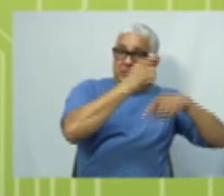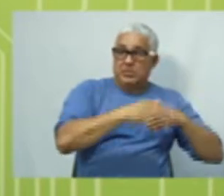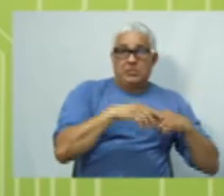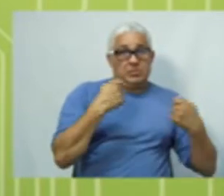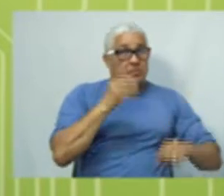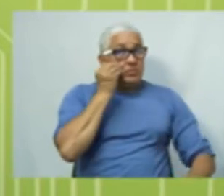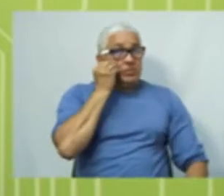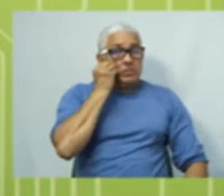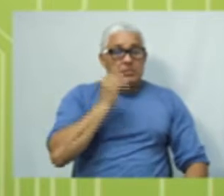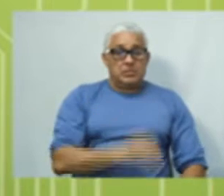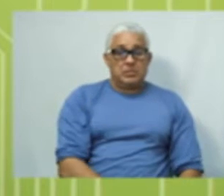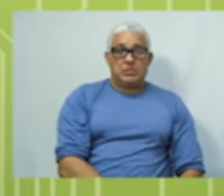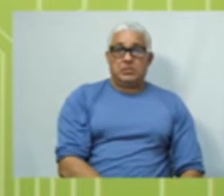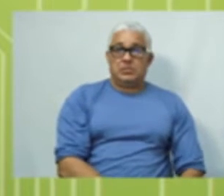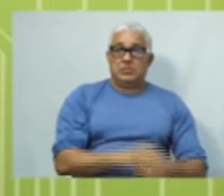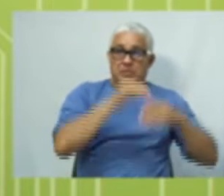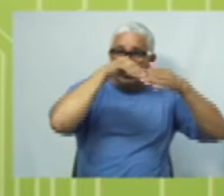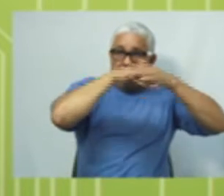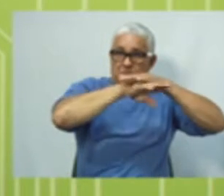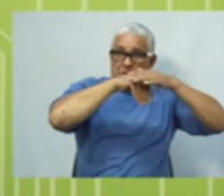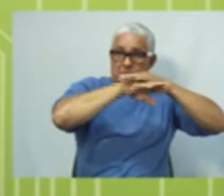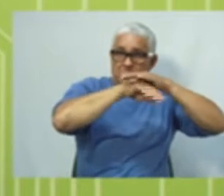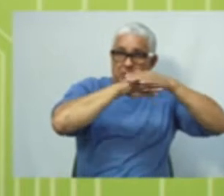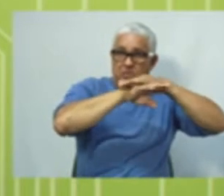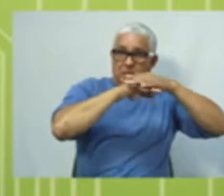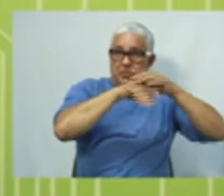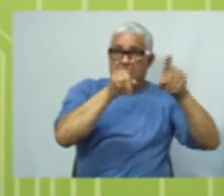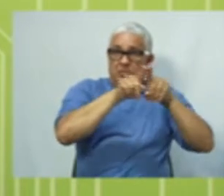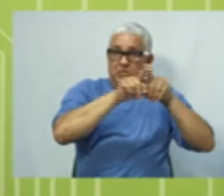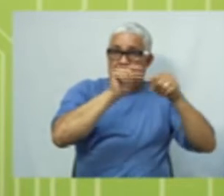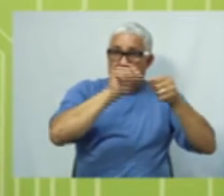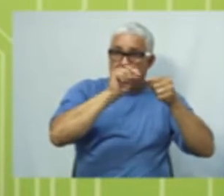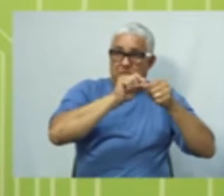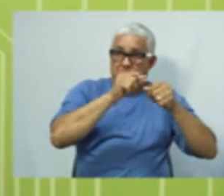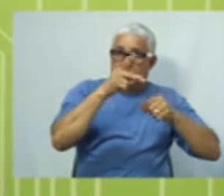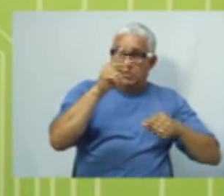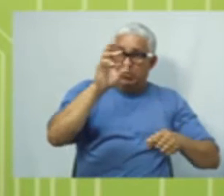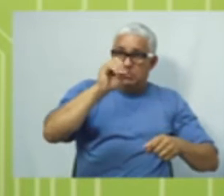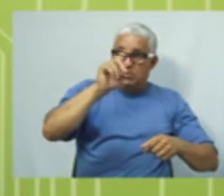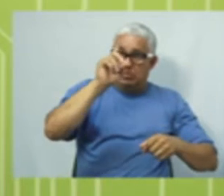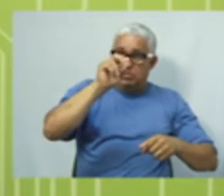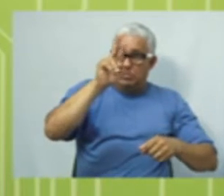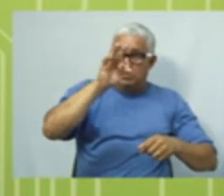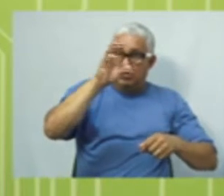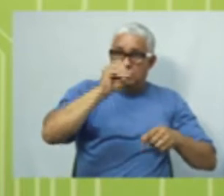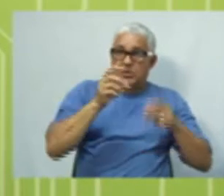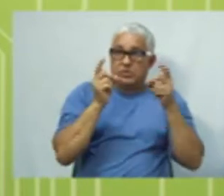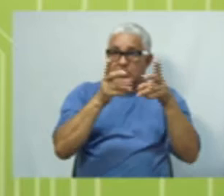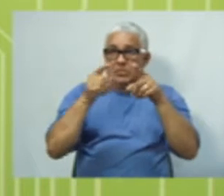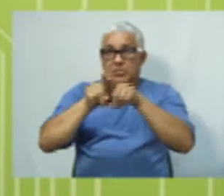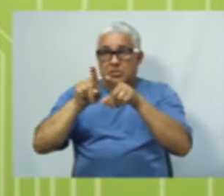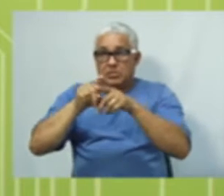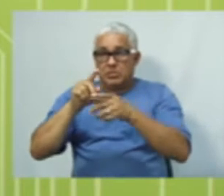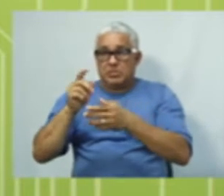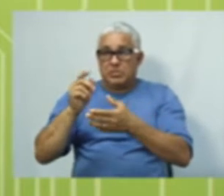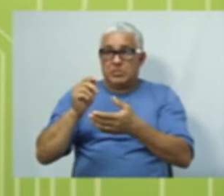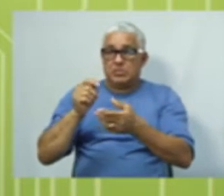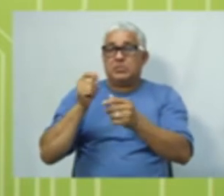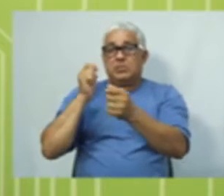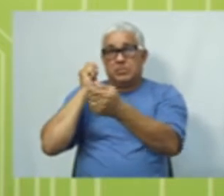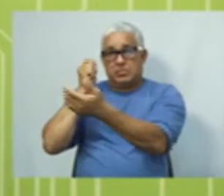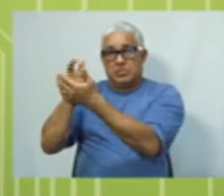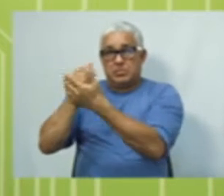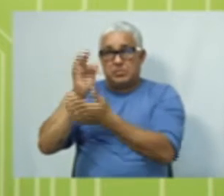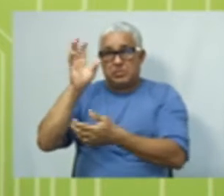prover a estocagem, a confecção daquele produto, venda, recebimento e pagamento dos